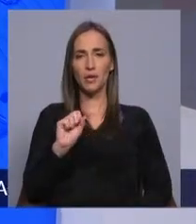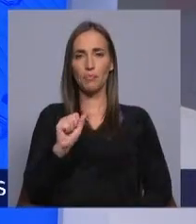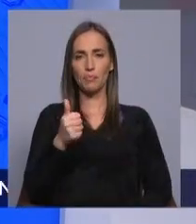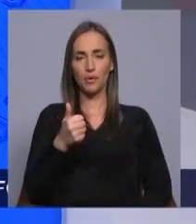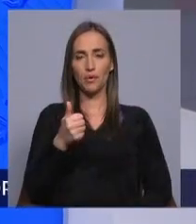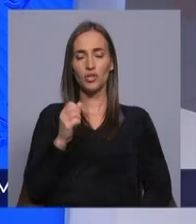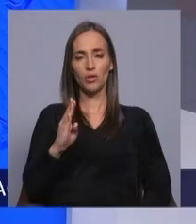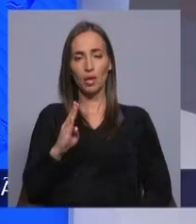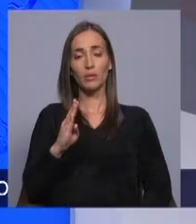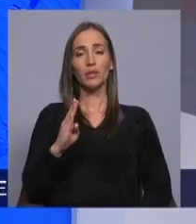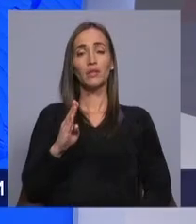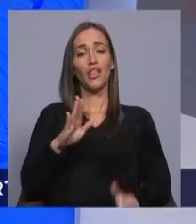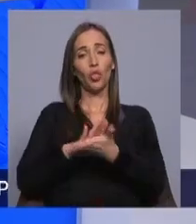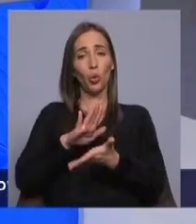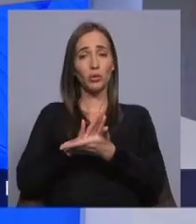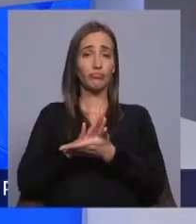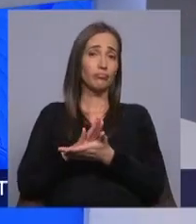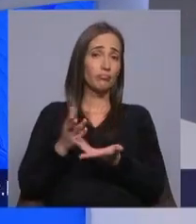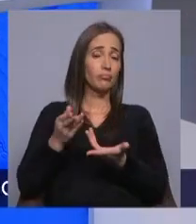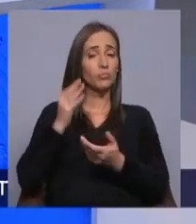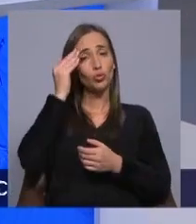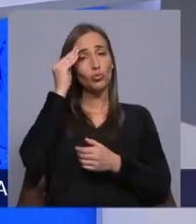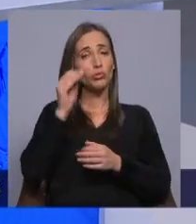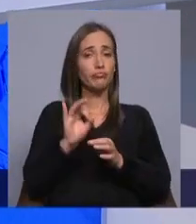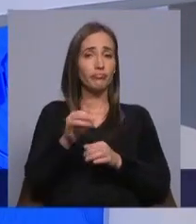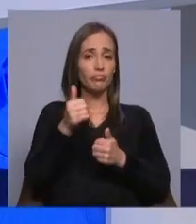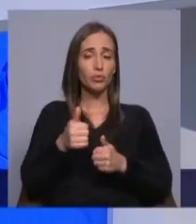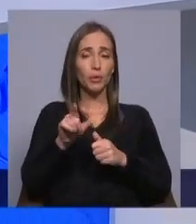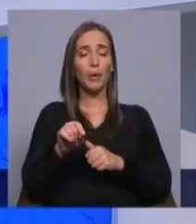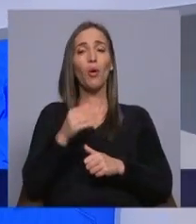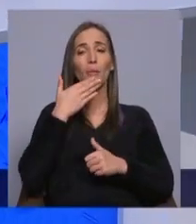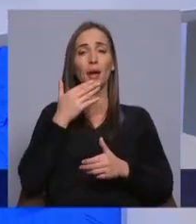Portanto, é uma boa sugestão para o Natal também. Obrigada, Miguel, pelas sugestões. Até ao próximo domingo. Obrigado.